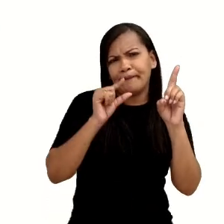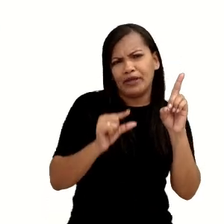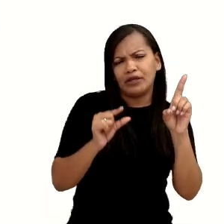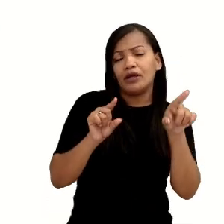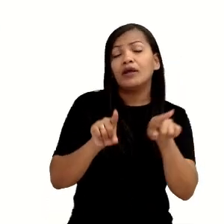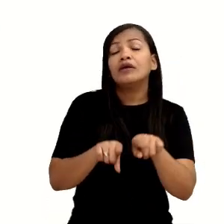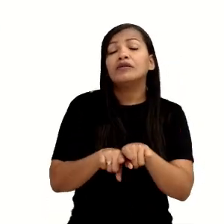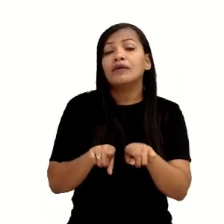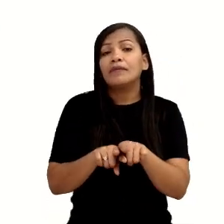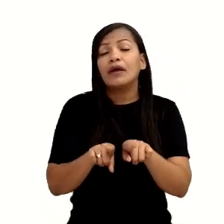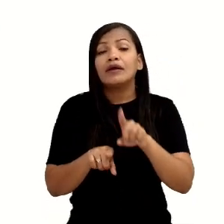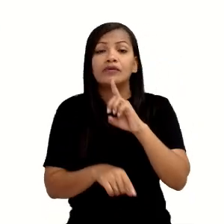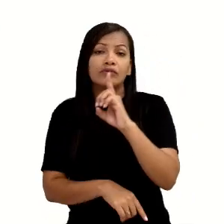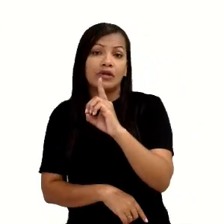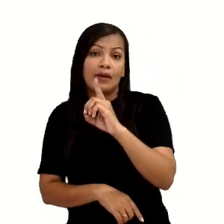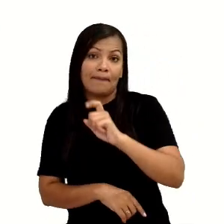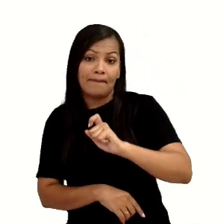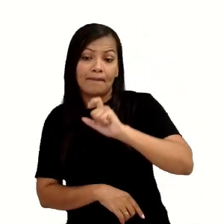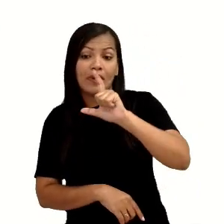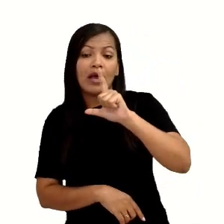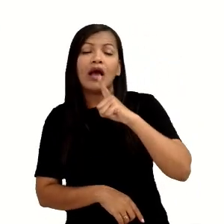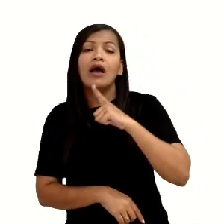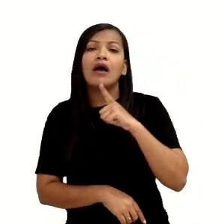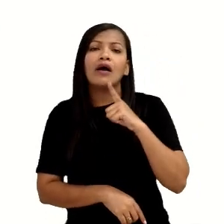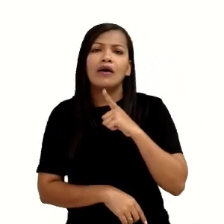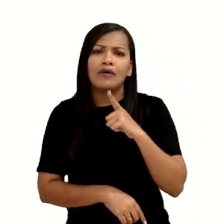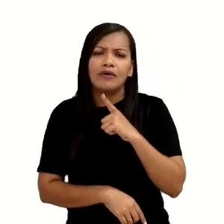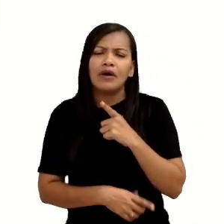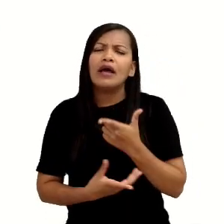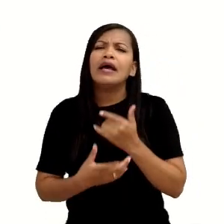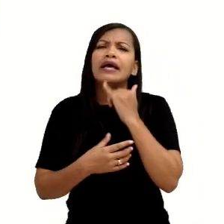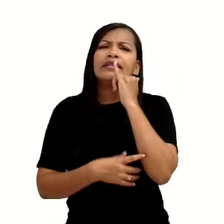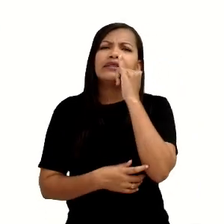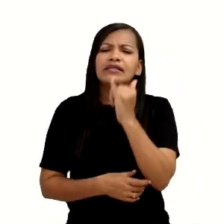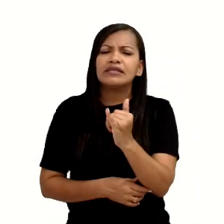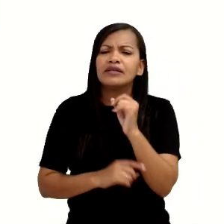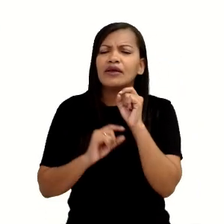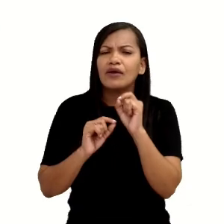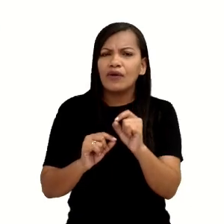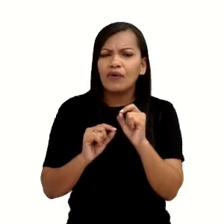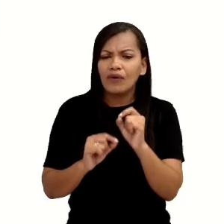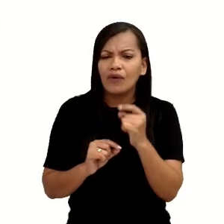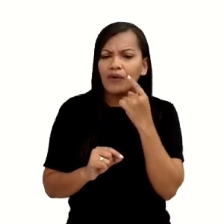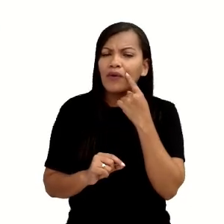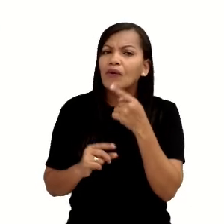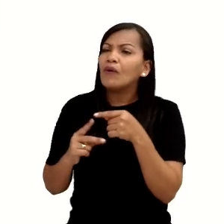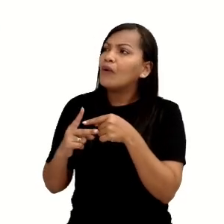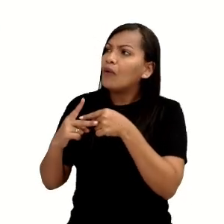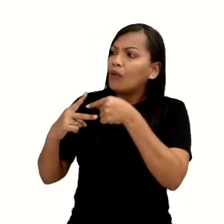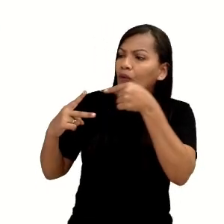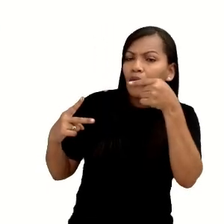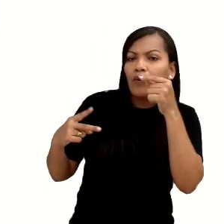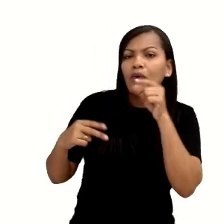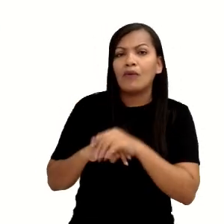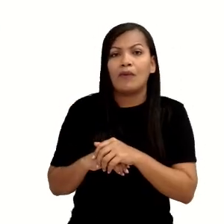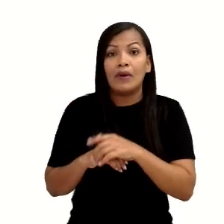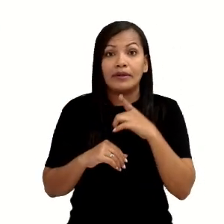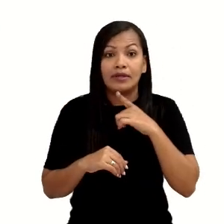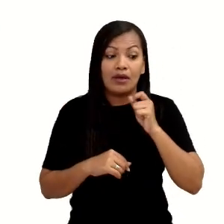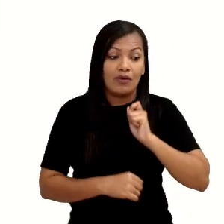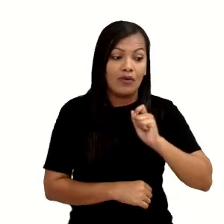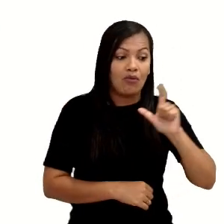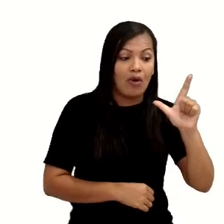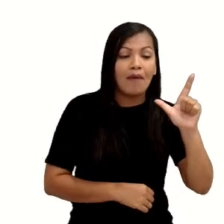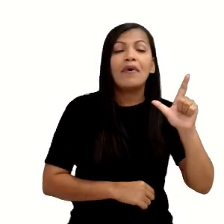D minúsculo? São as diagonais. A gente costuma dizer aí, que esse D maiúsculo é a diagonal maior e